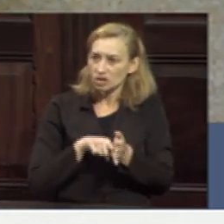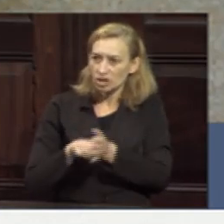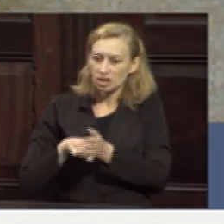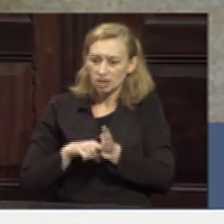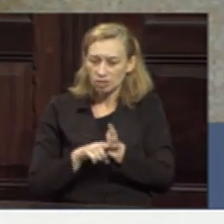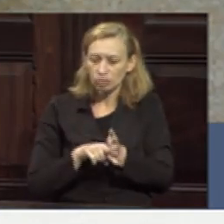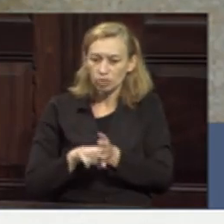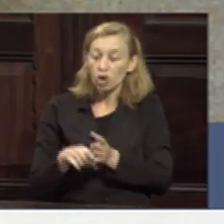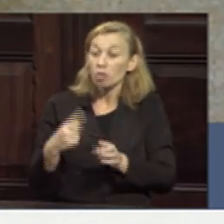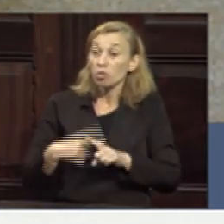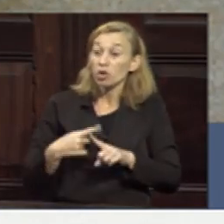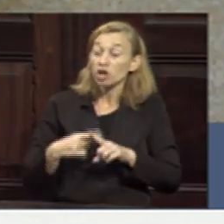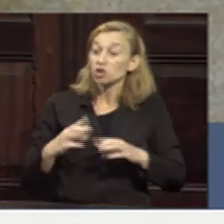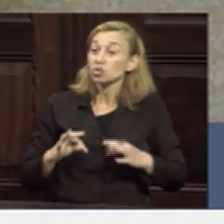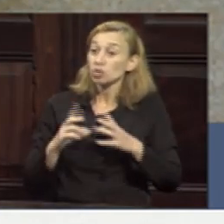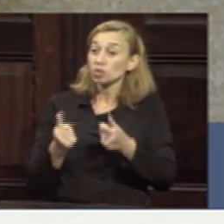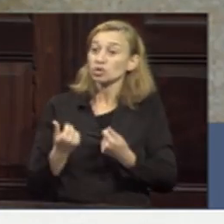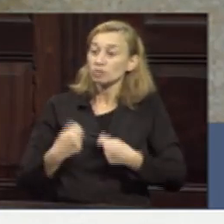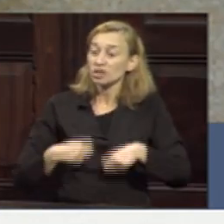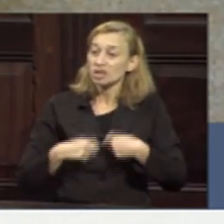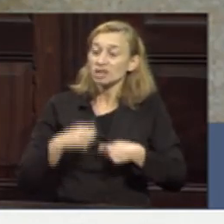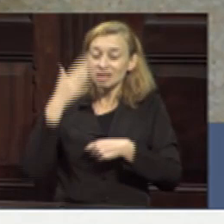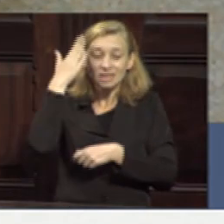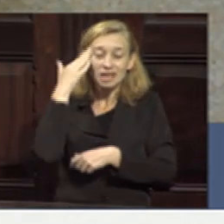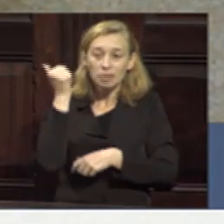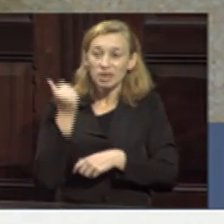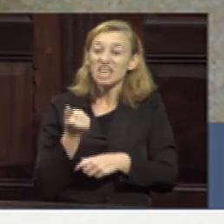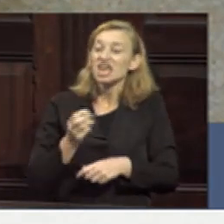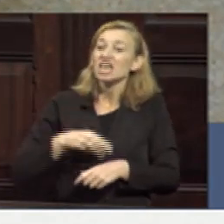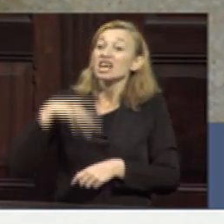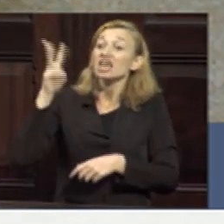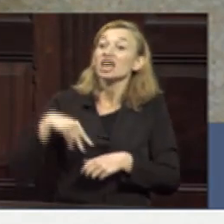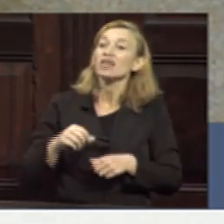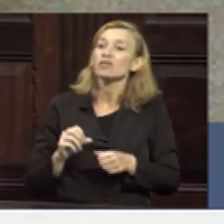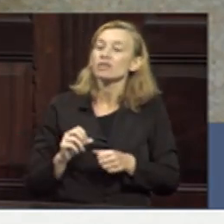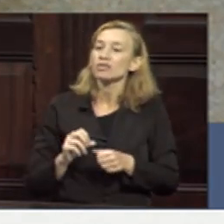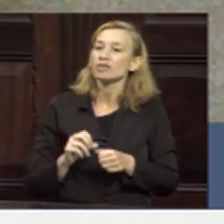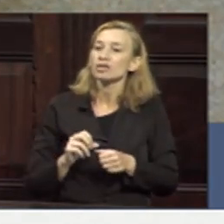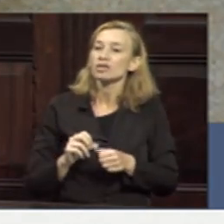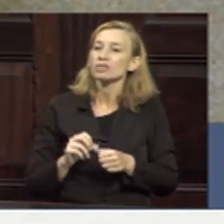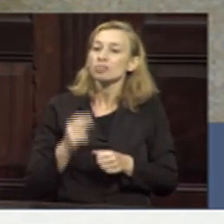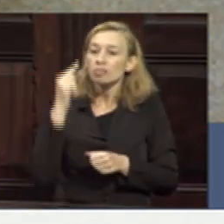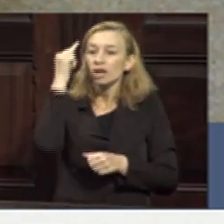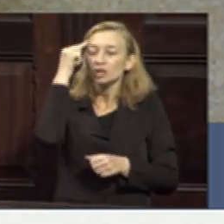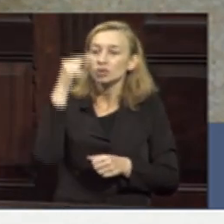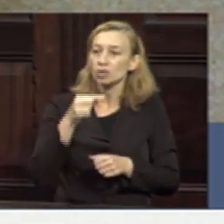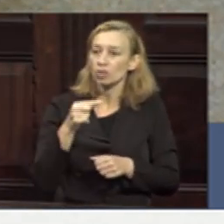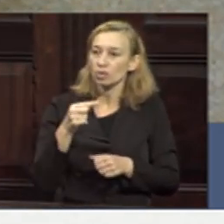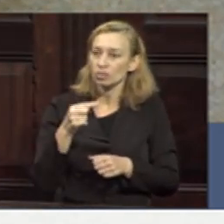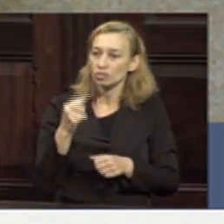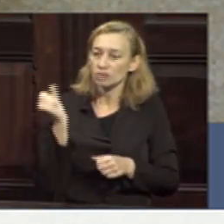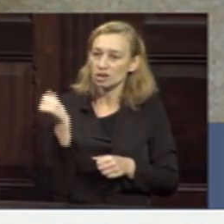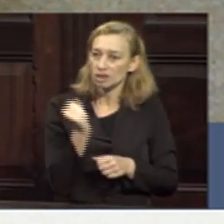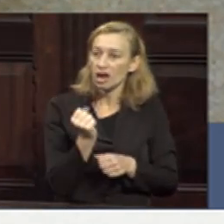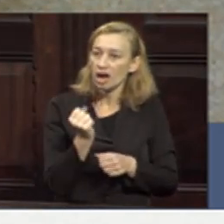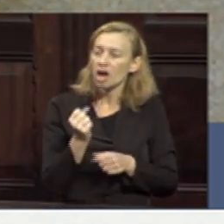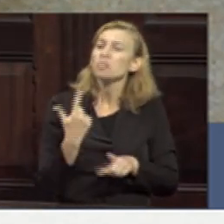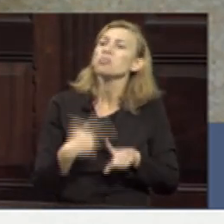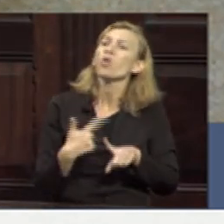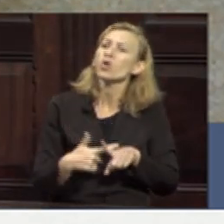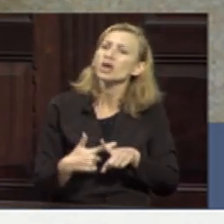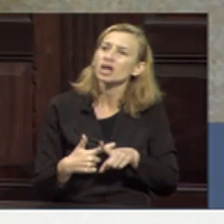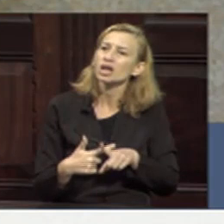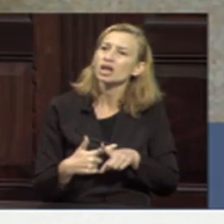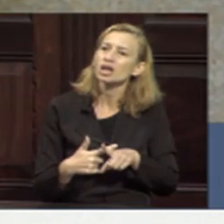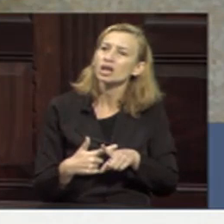precisamos saber quem foi que cometeu este crime, por que cometeu, se